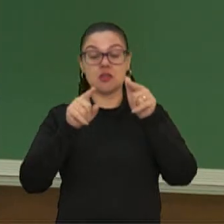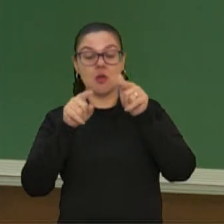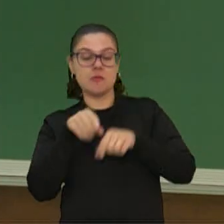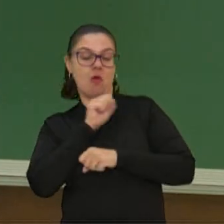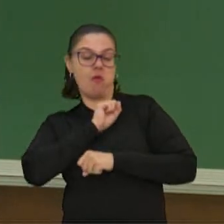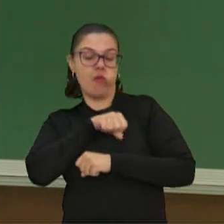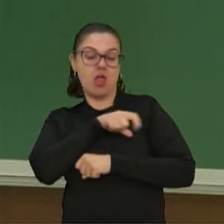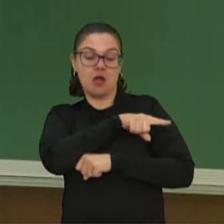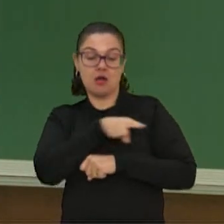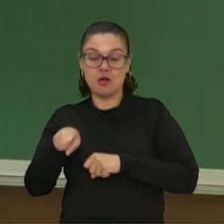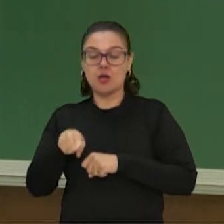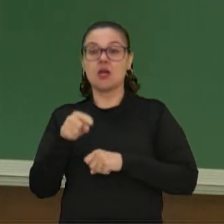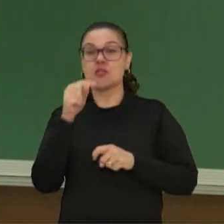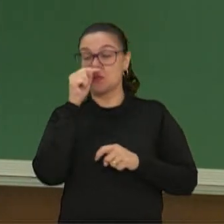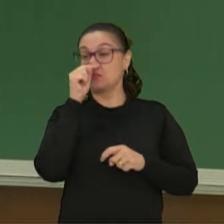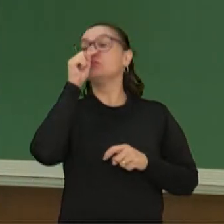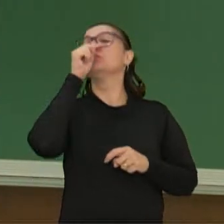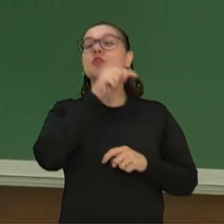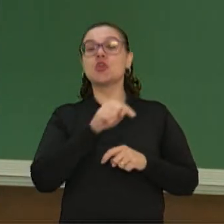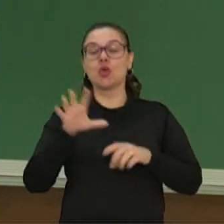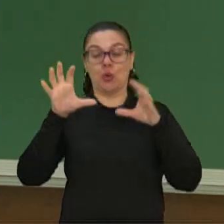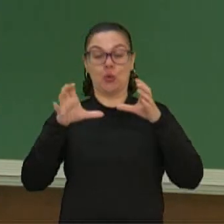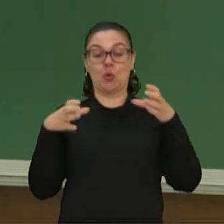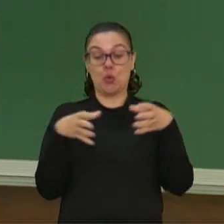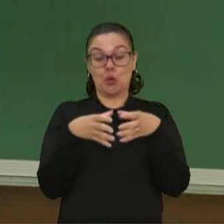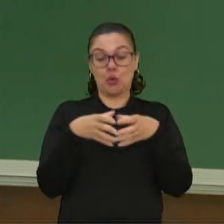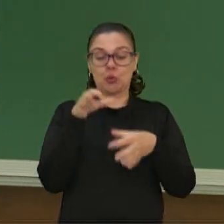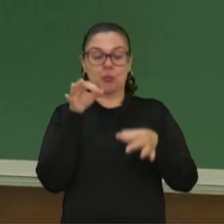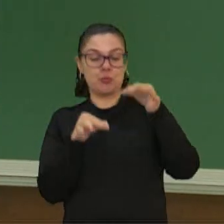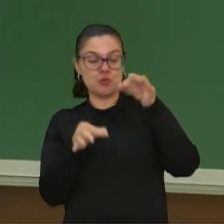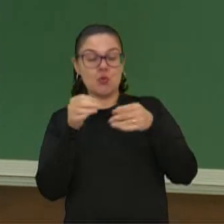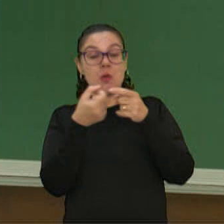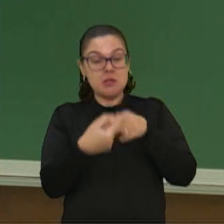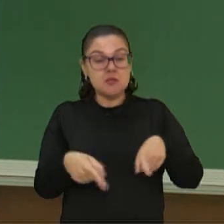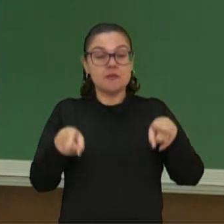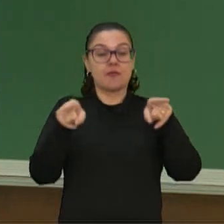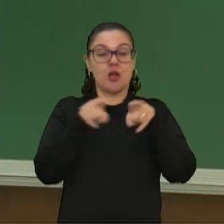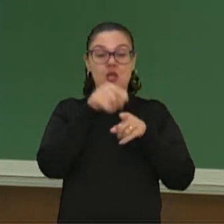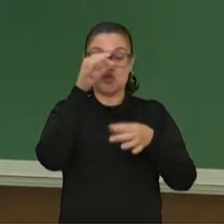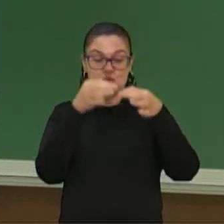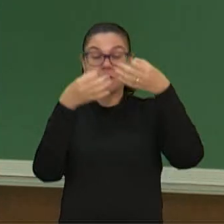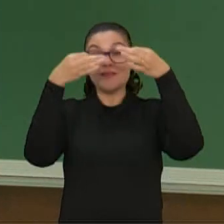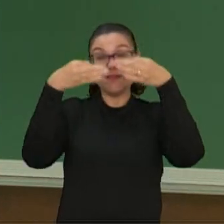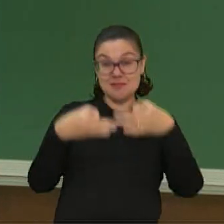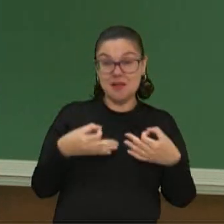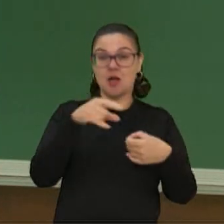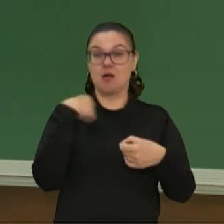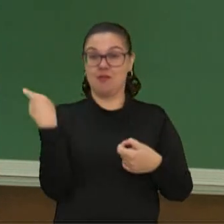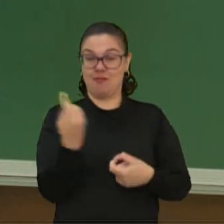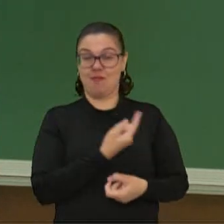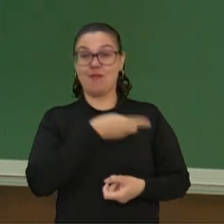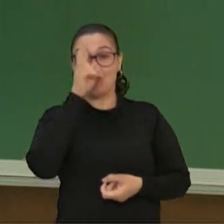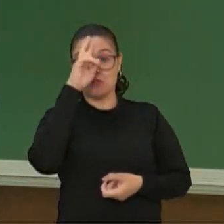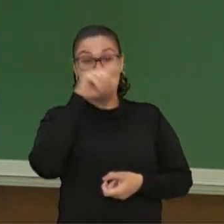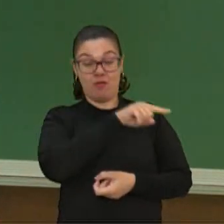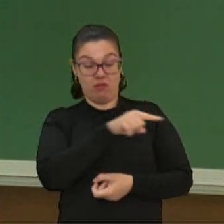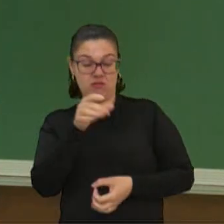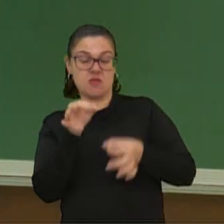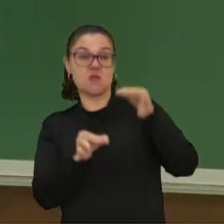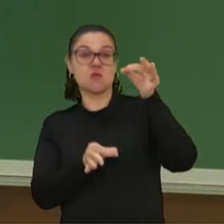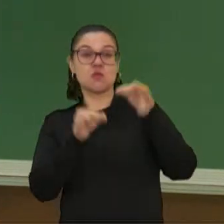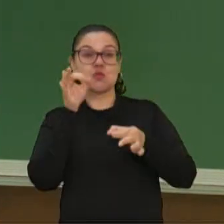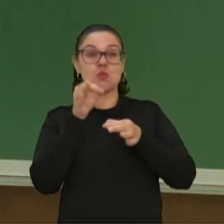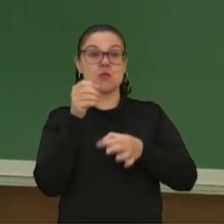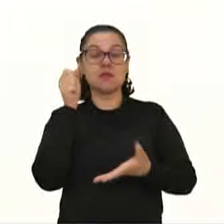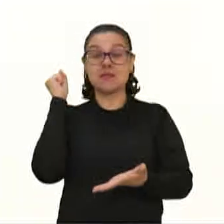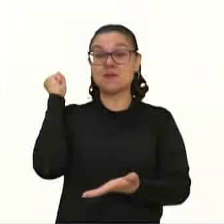ironizar as pompas do calão jurídico e refazer o julgamento justo da nossa história. Estes juízes que